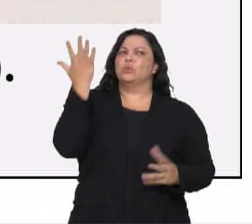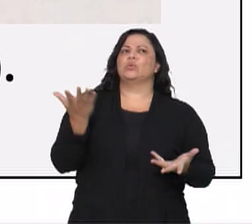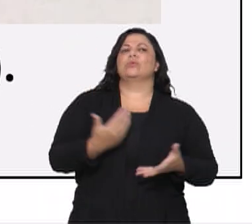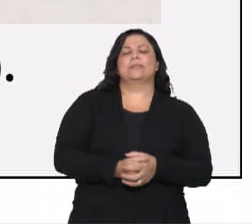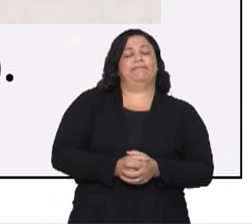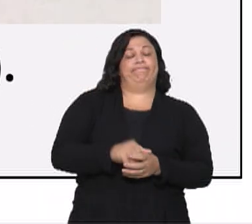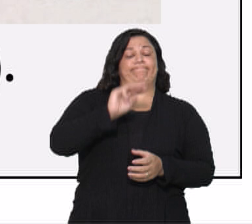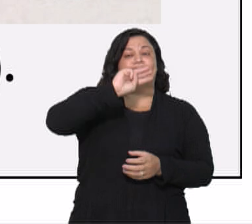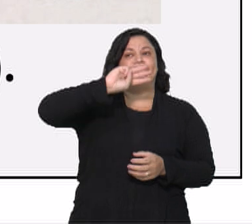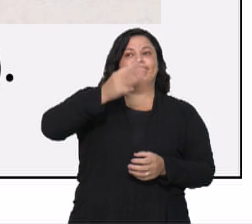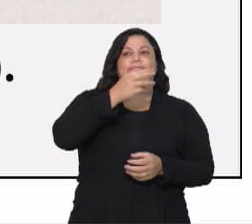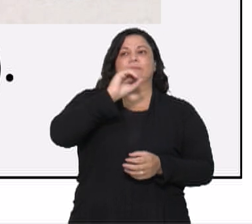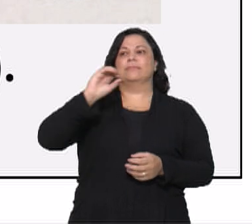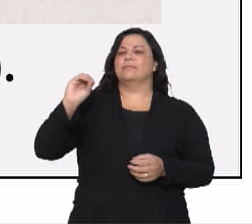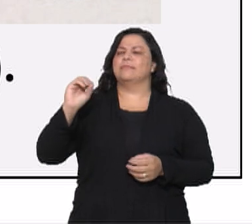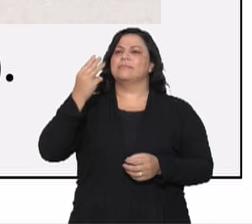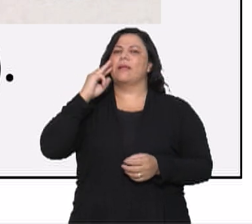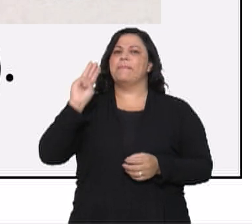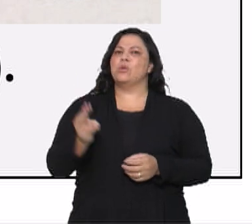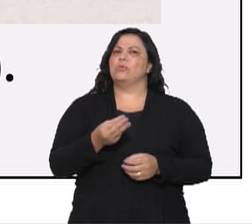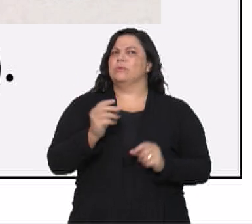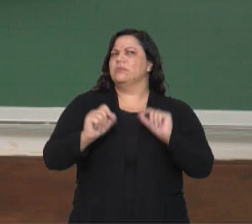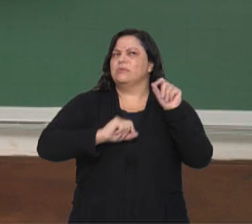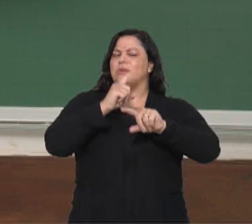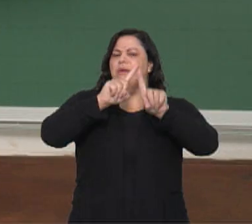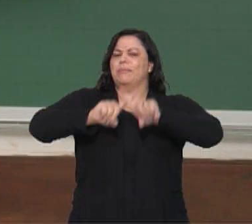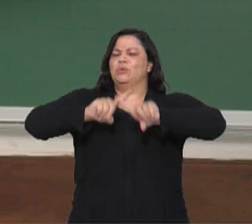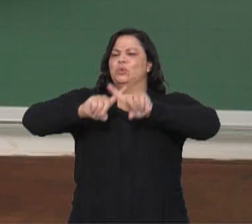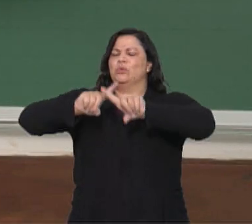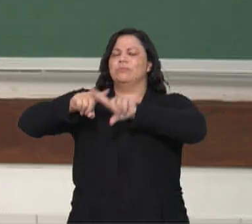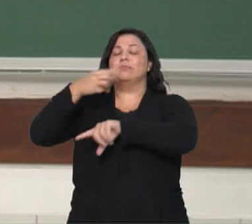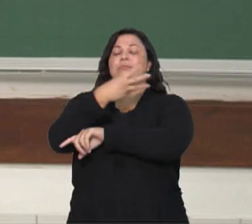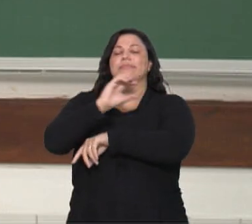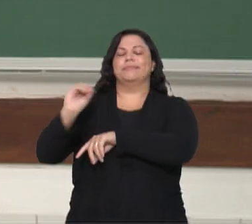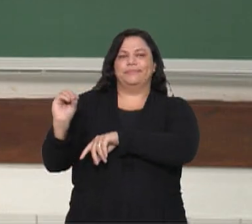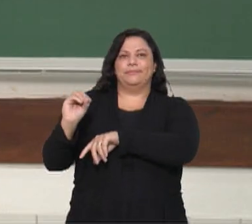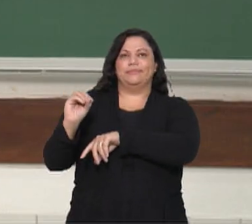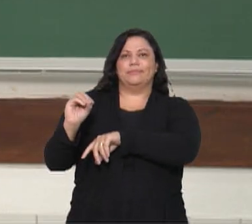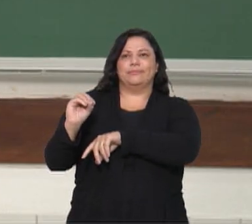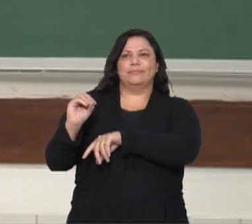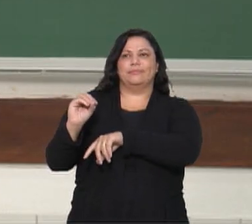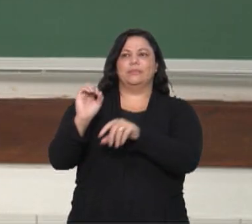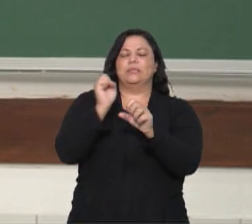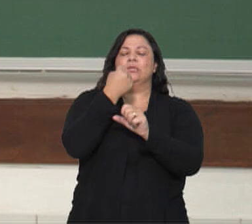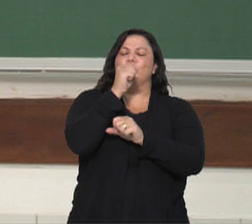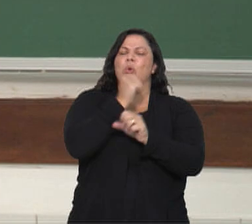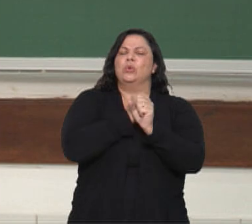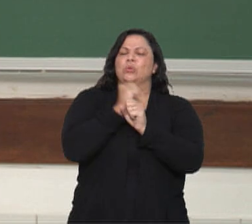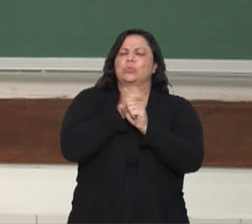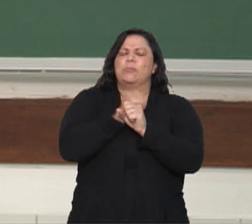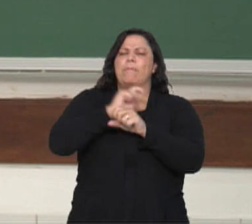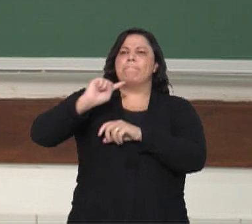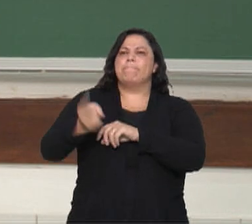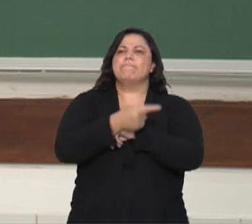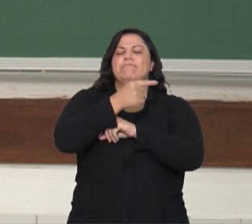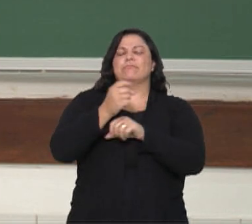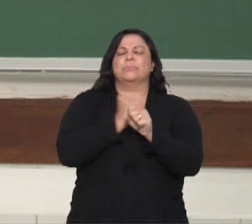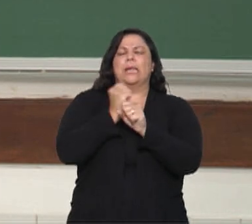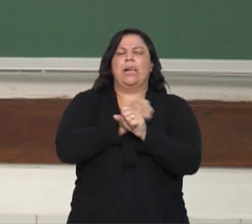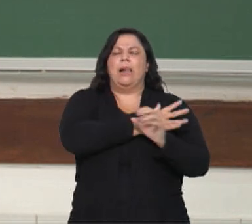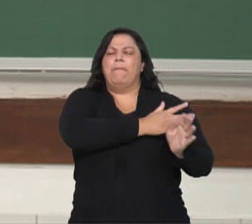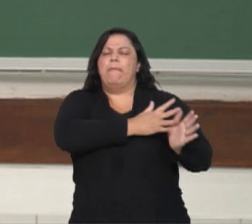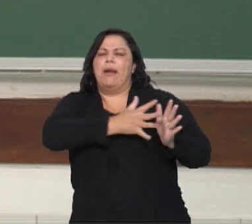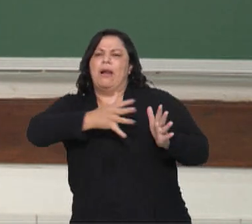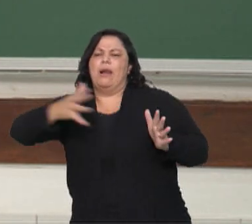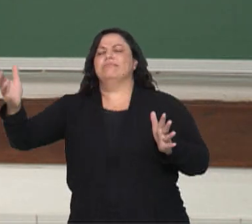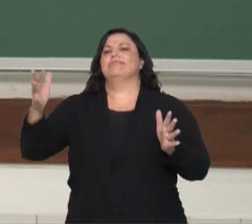300 milhões de pessoas. Multiplicou por 30 em 8.000 anos o número da população mundial.